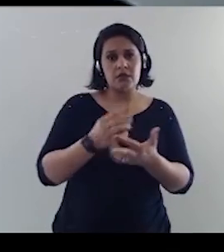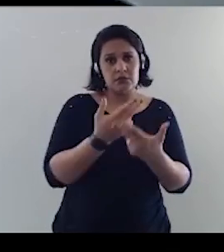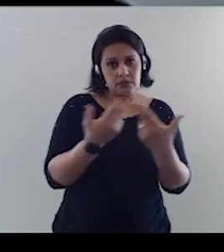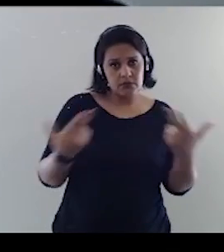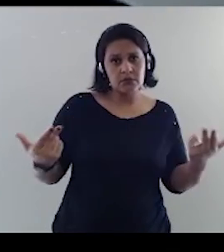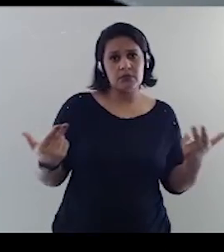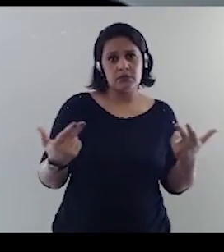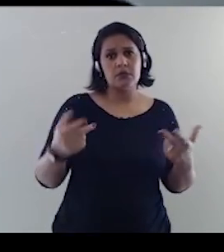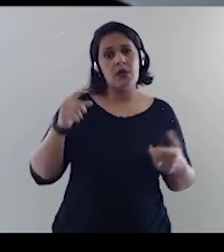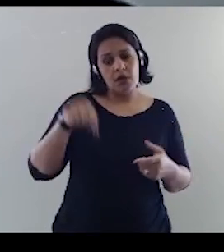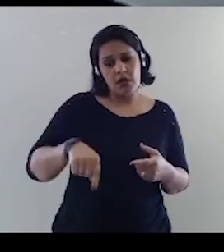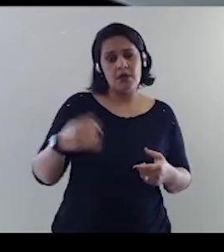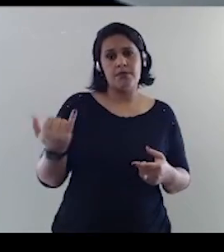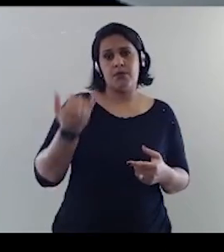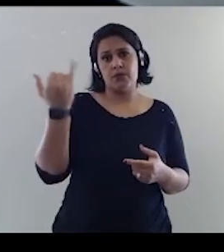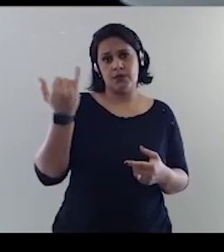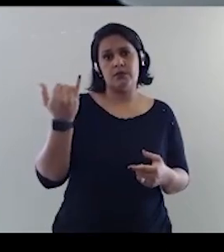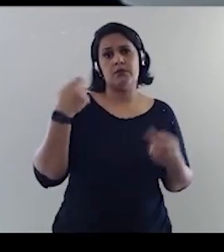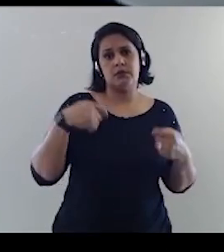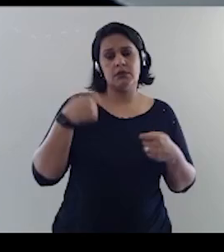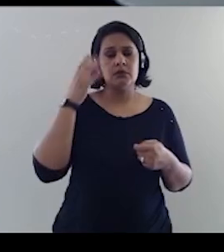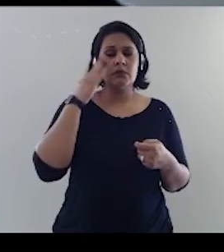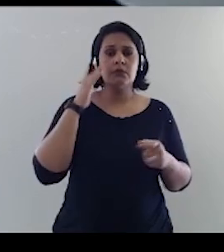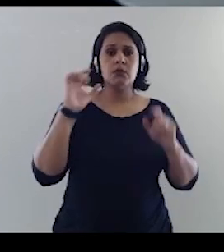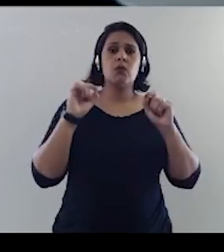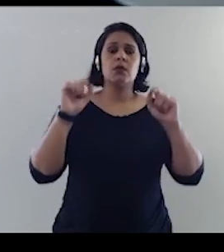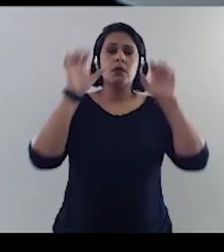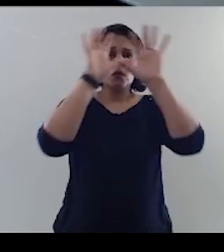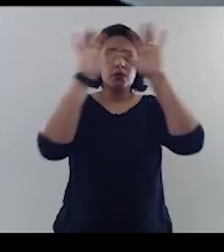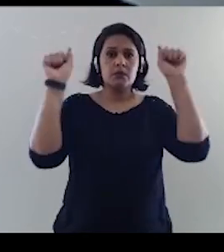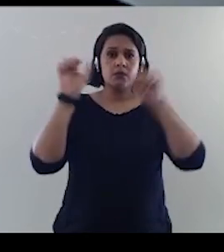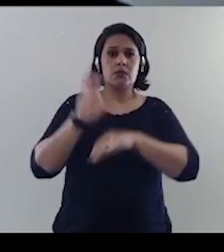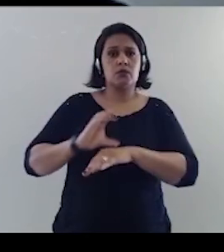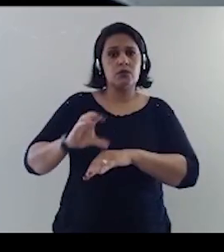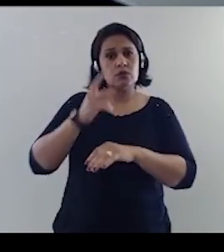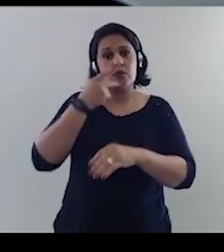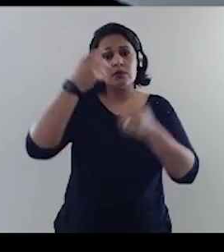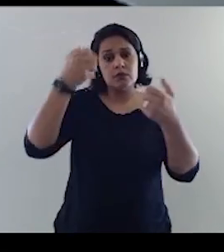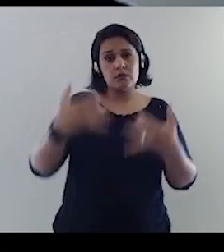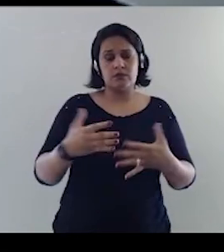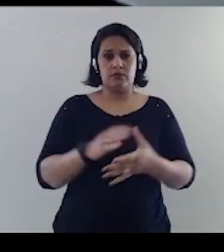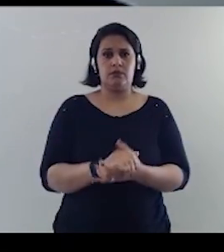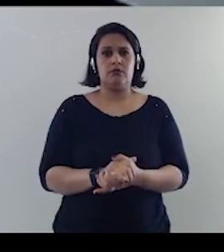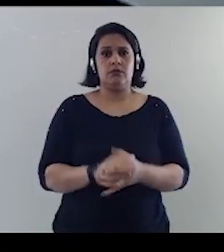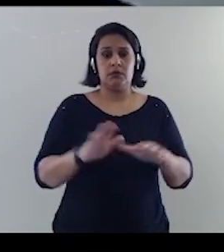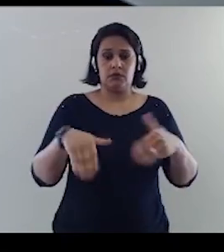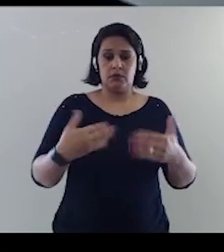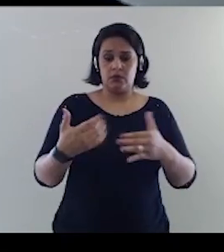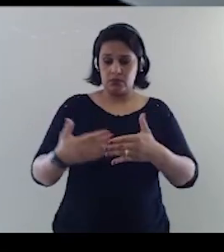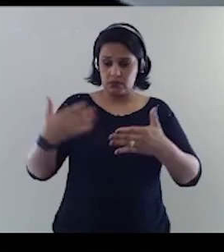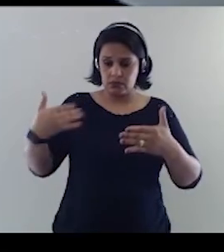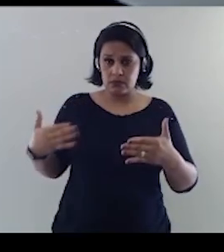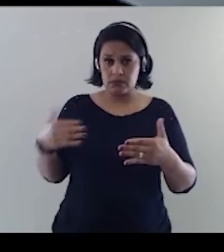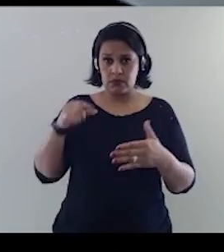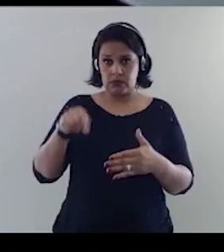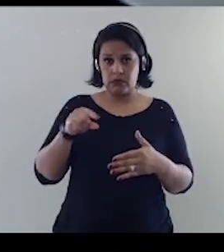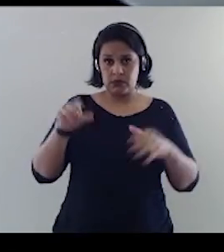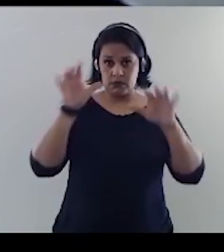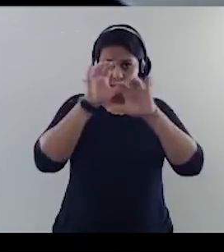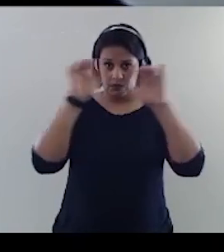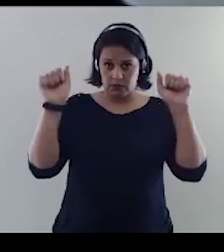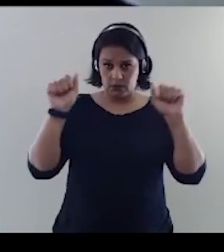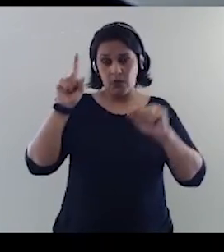diz-nos que é muito importante ver o que é que o Tribunal Constitucional disse. E, portanto, o precedente, o Tribunal Constitucional Português tem